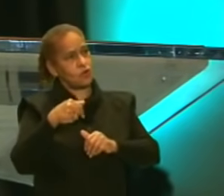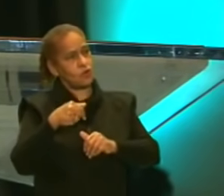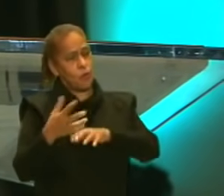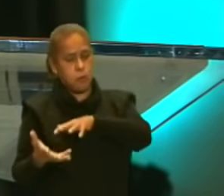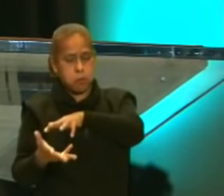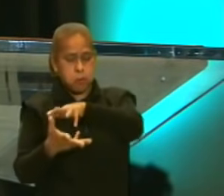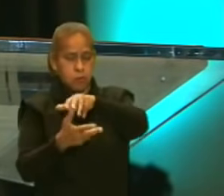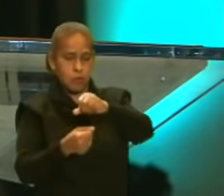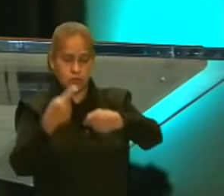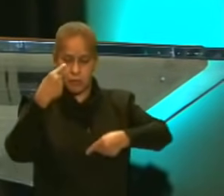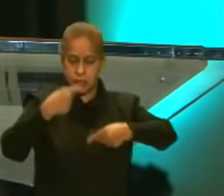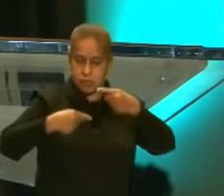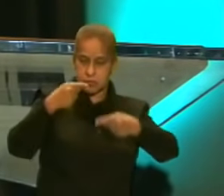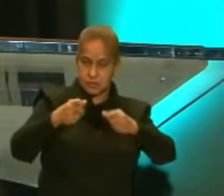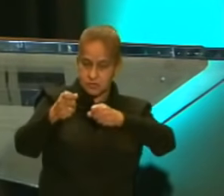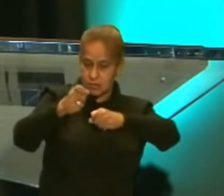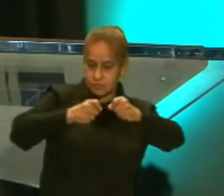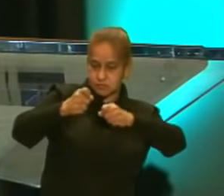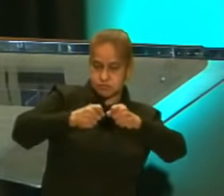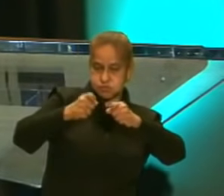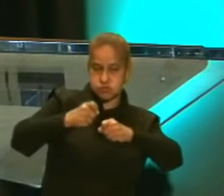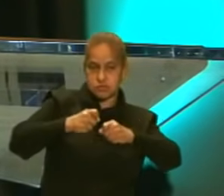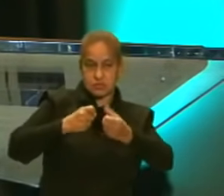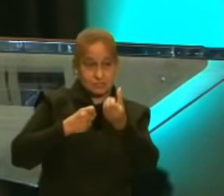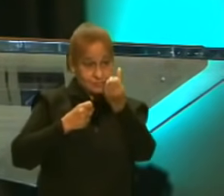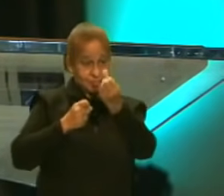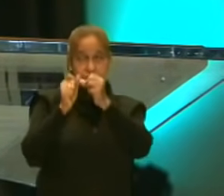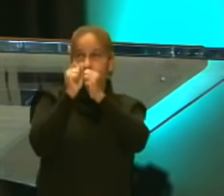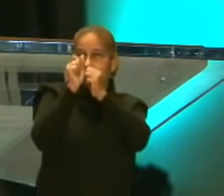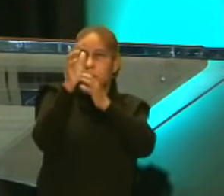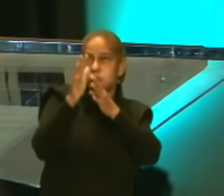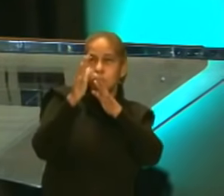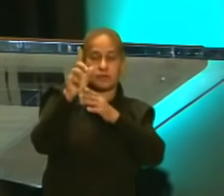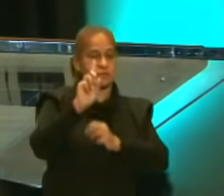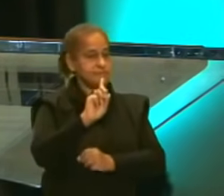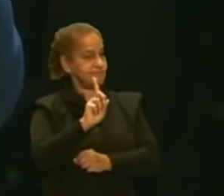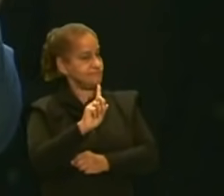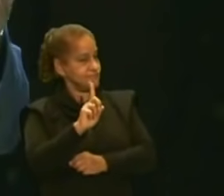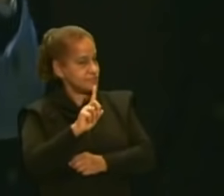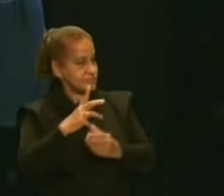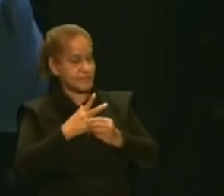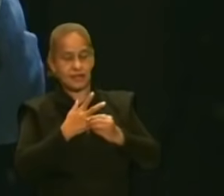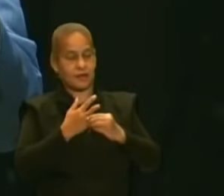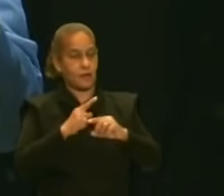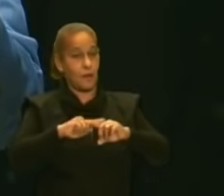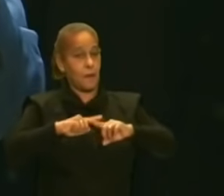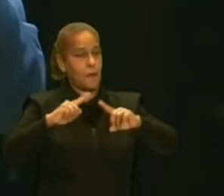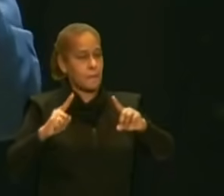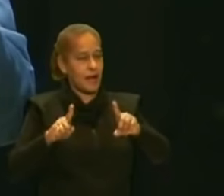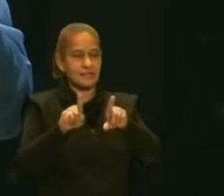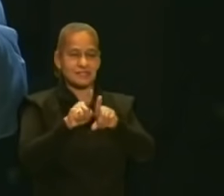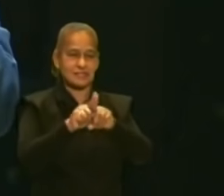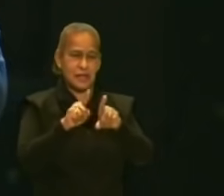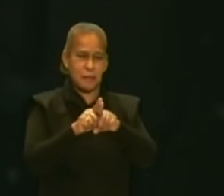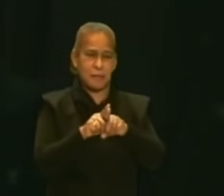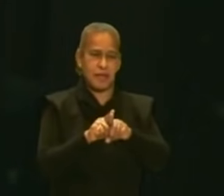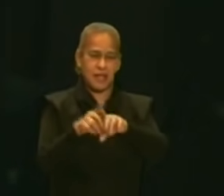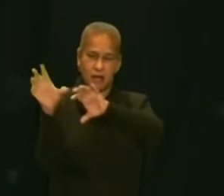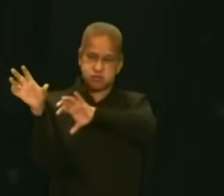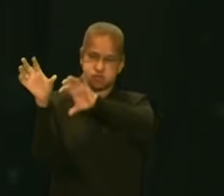ser controlado nessa sexta trombeta, mas a expressão religiosa